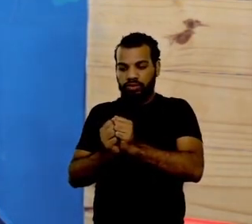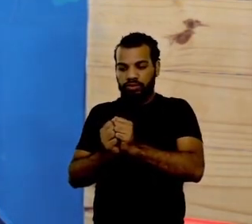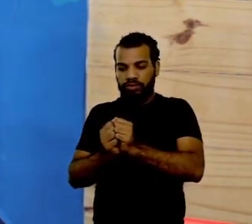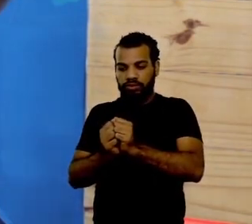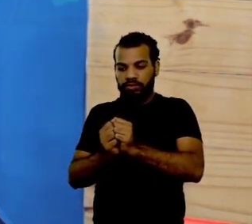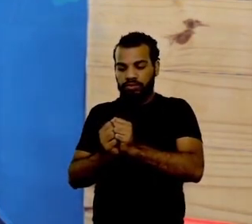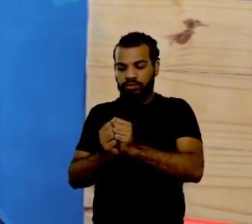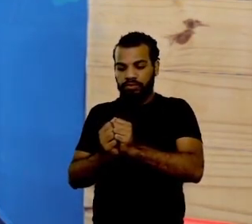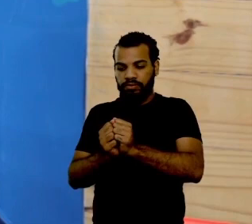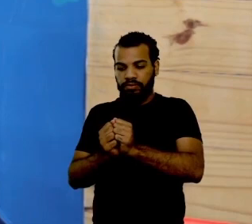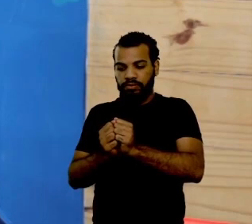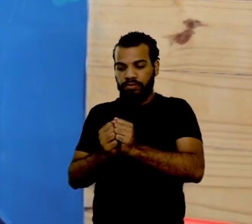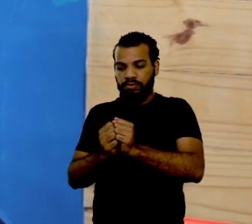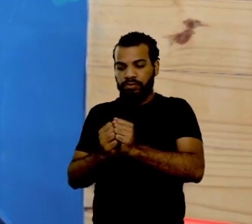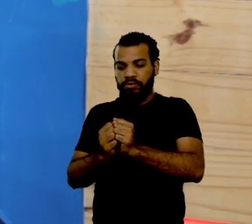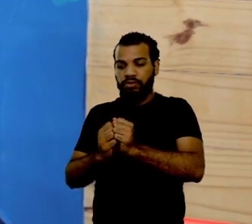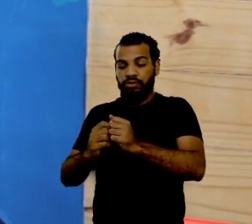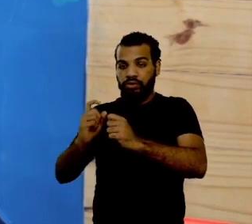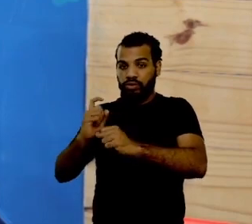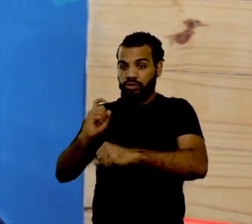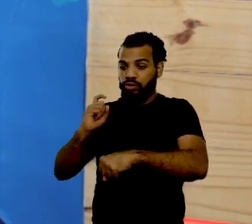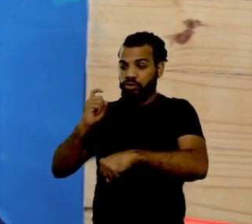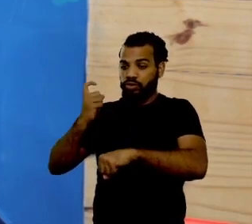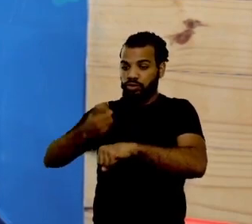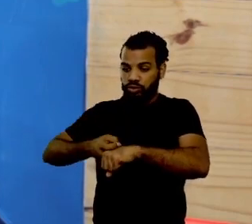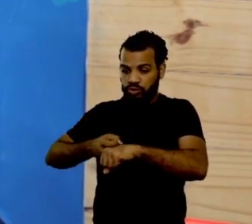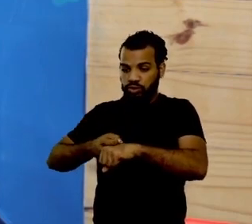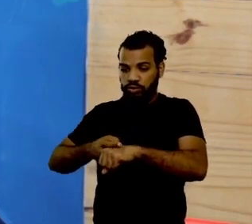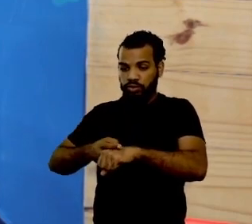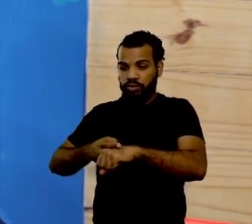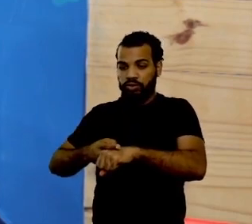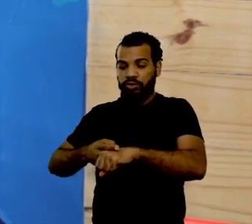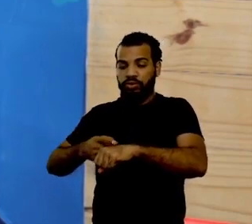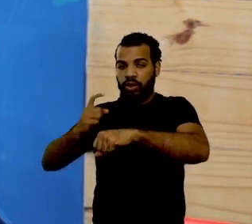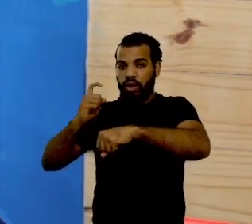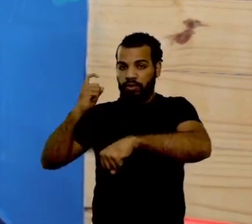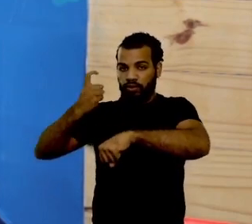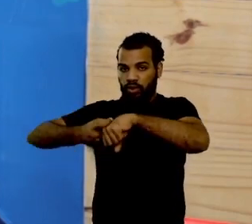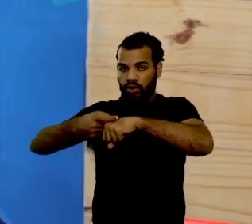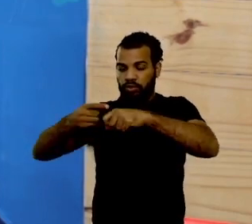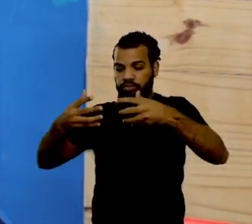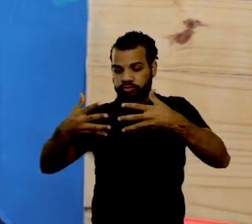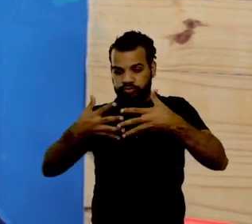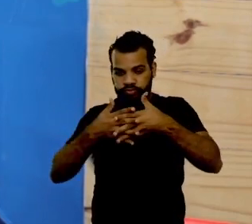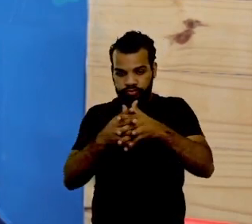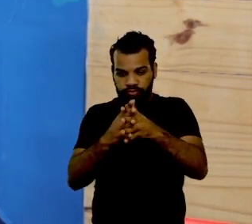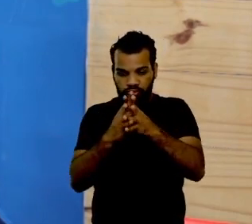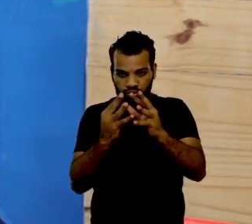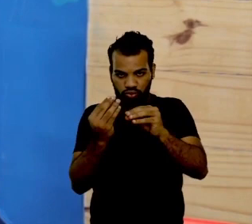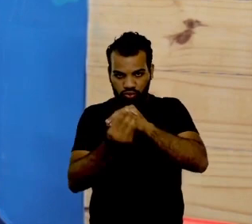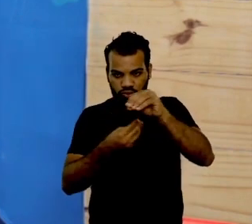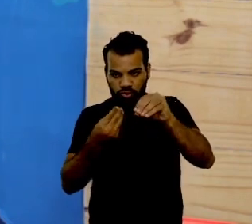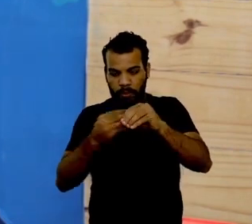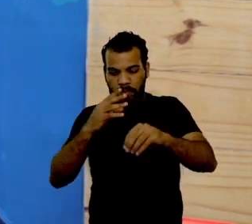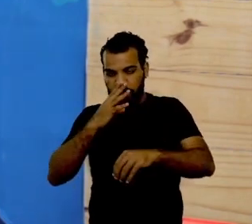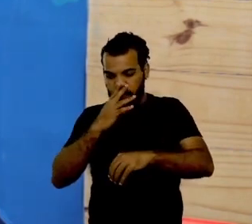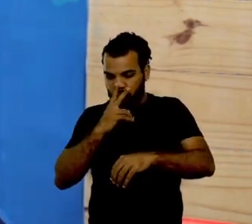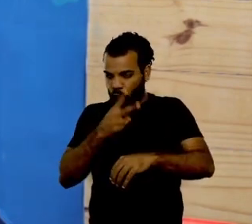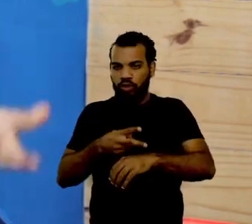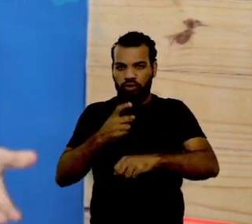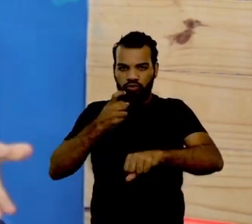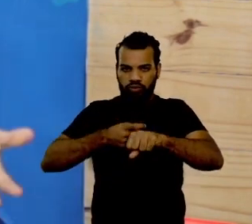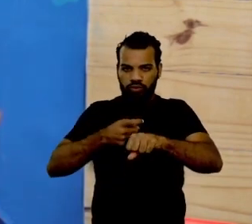repulsão. No sólido, as forças de coesão são bem mais intensas do que as